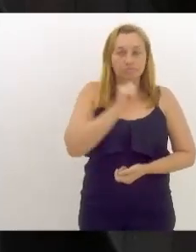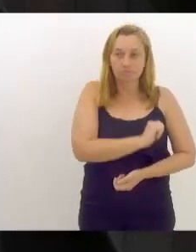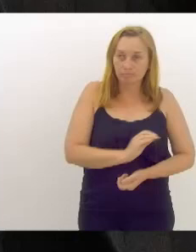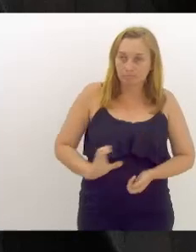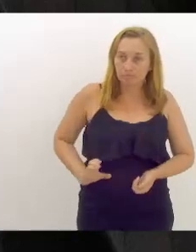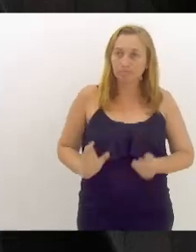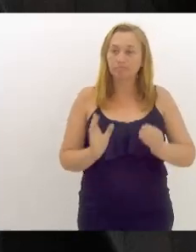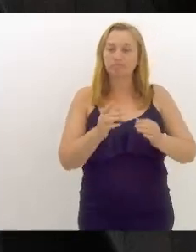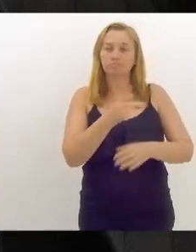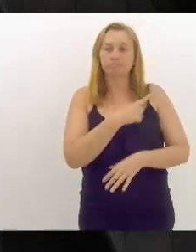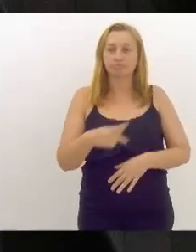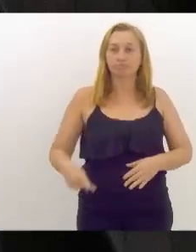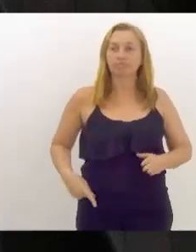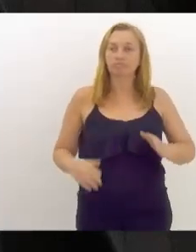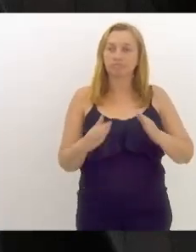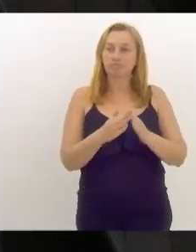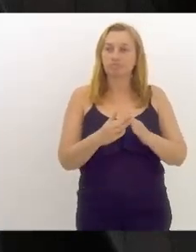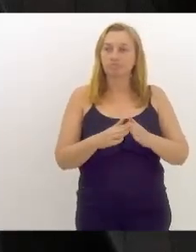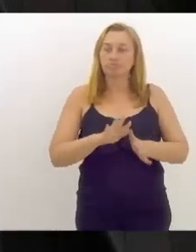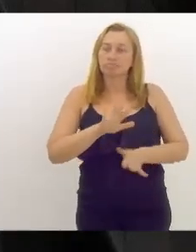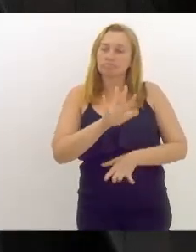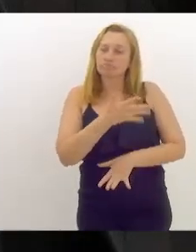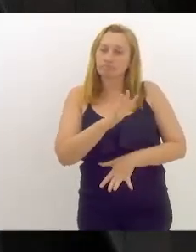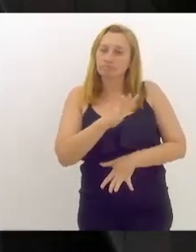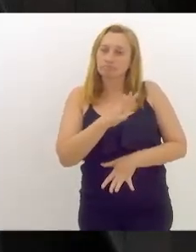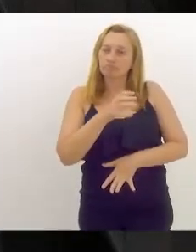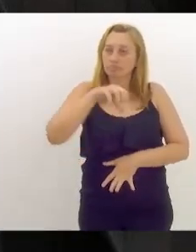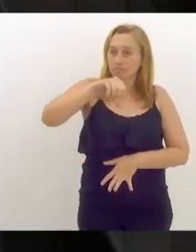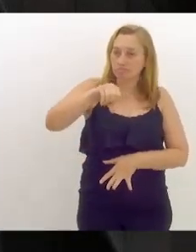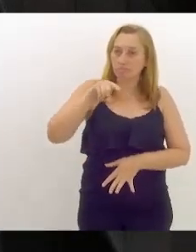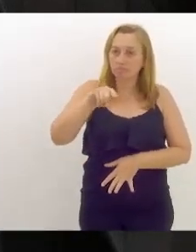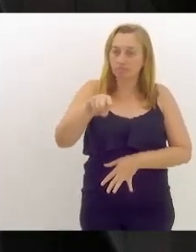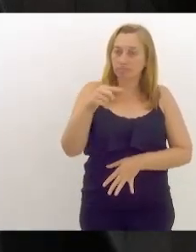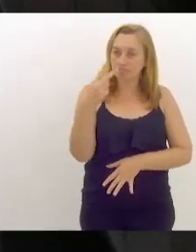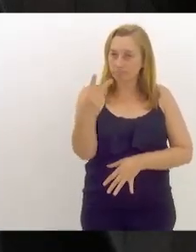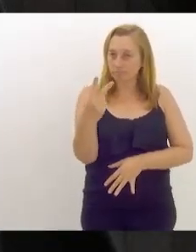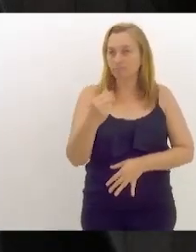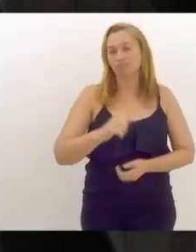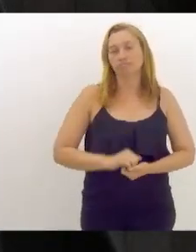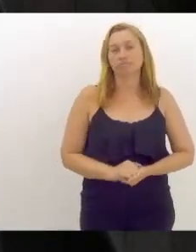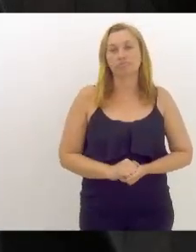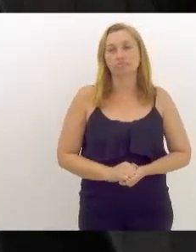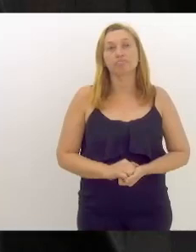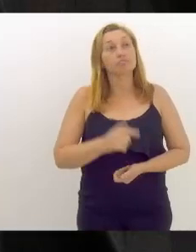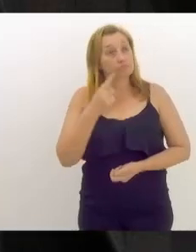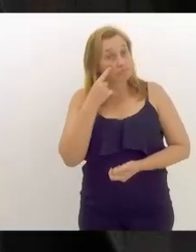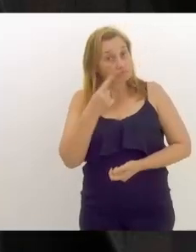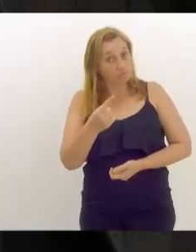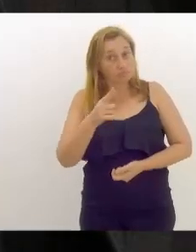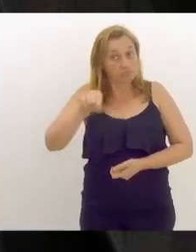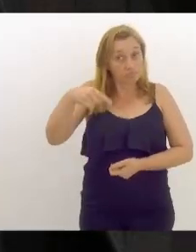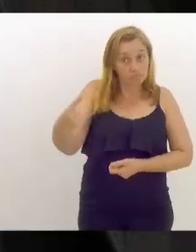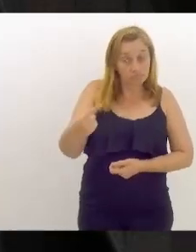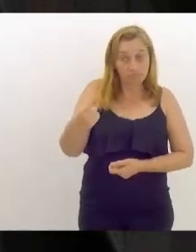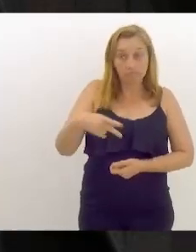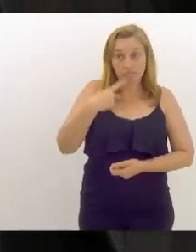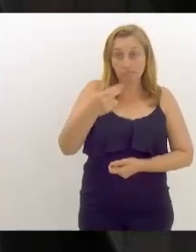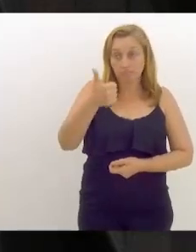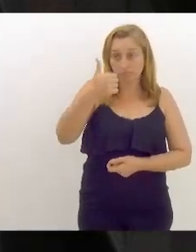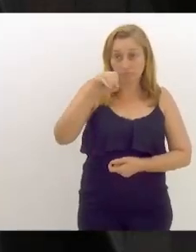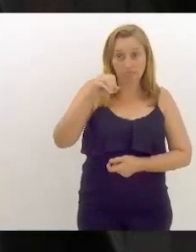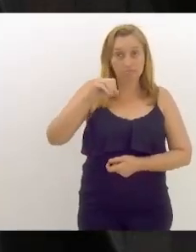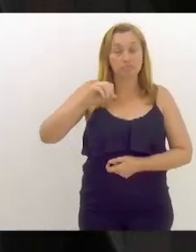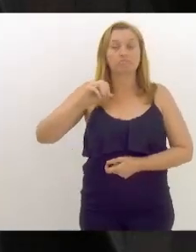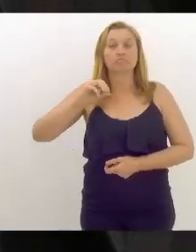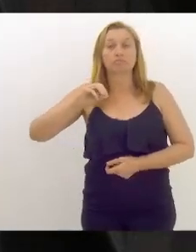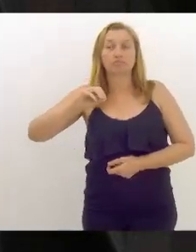presidente da Casa, tem lá uma estimativa de 9,2. E eu já vi outros falando até em 10